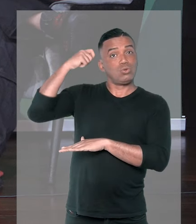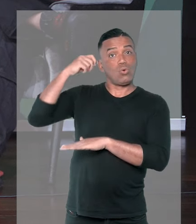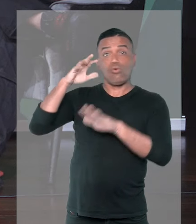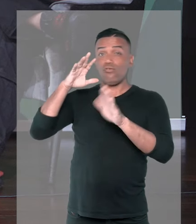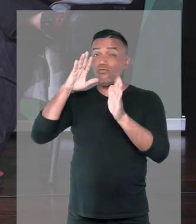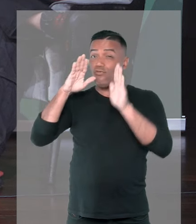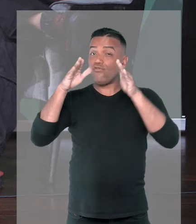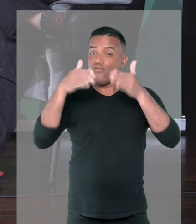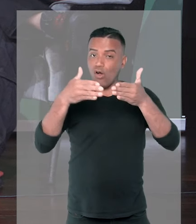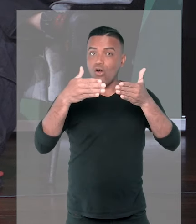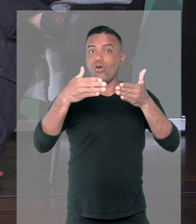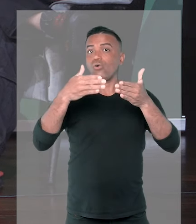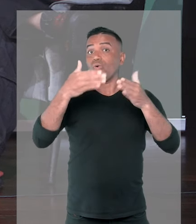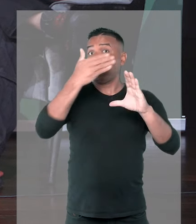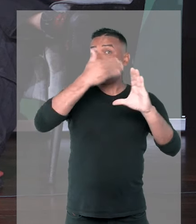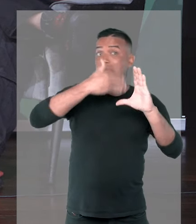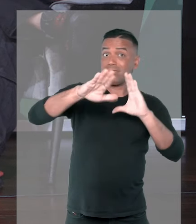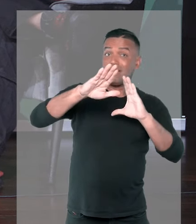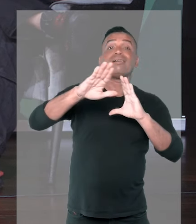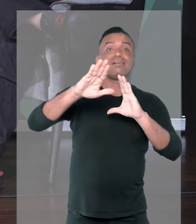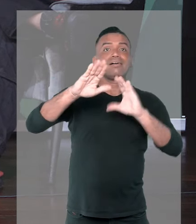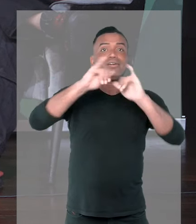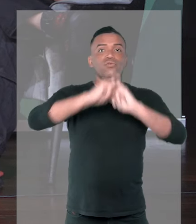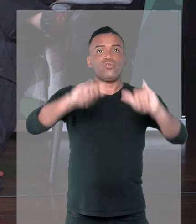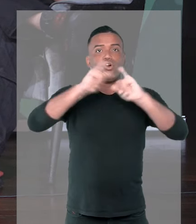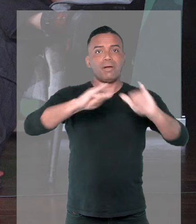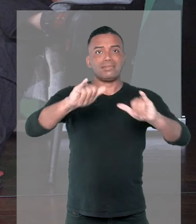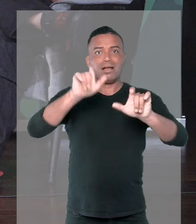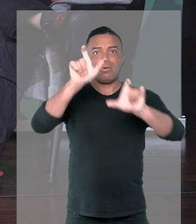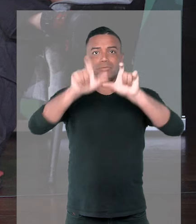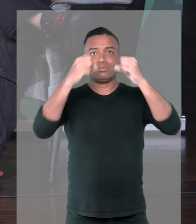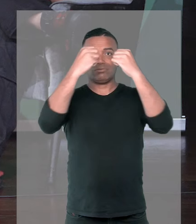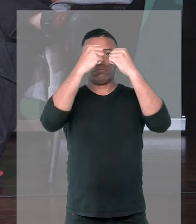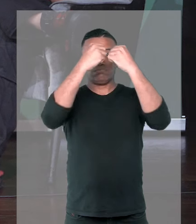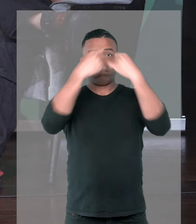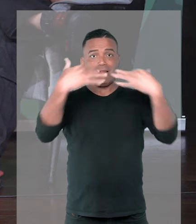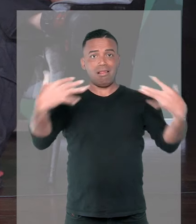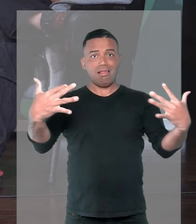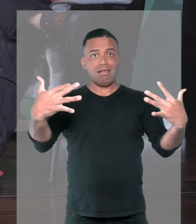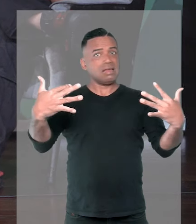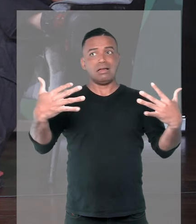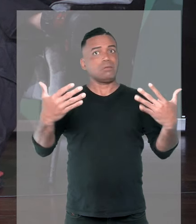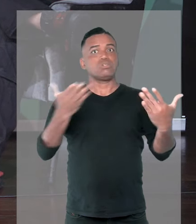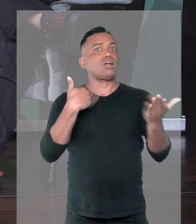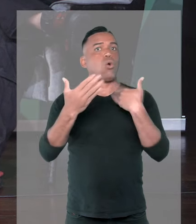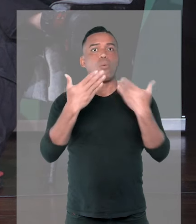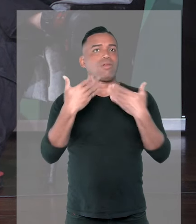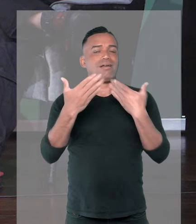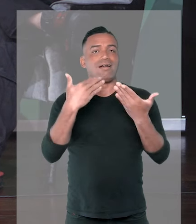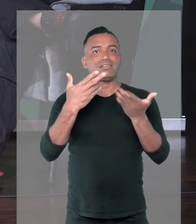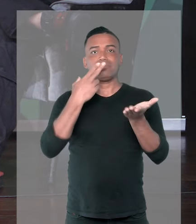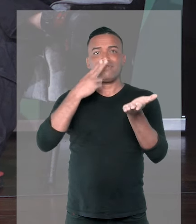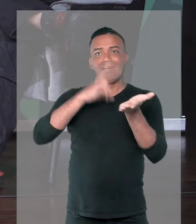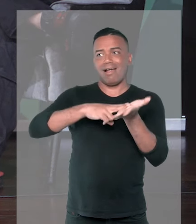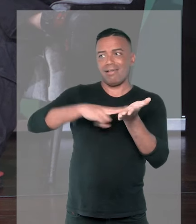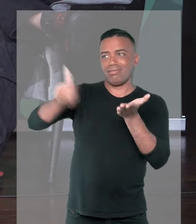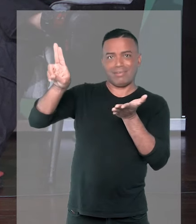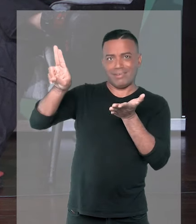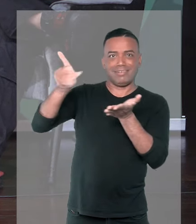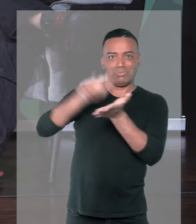ele mandava informação para o público e o público não tinha como falar de volta com ele né você mandava Cartas a redação